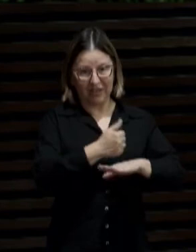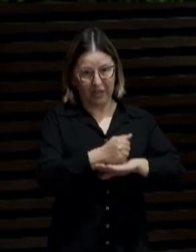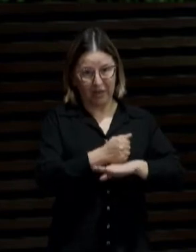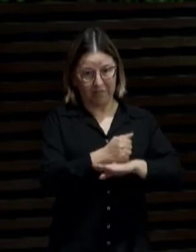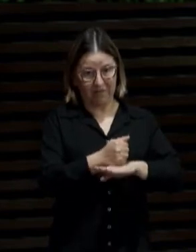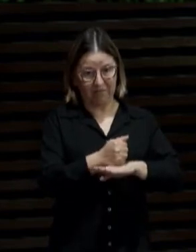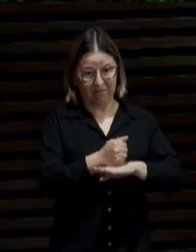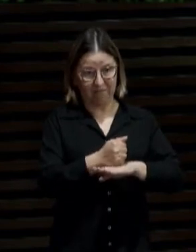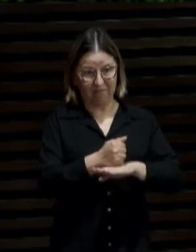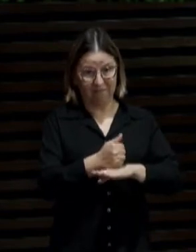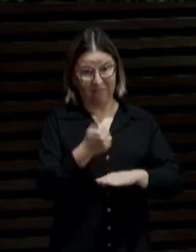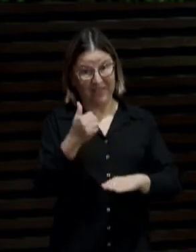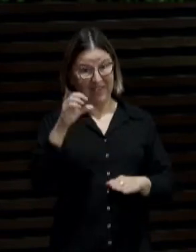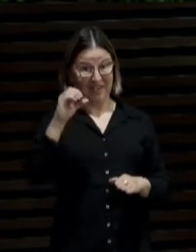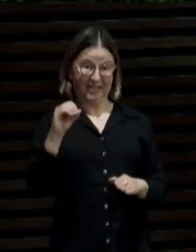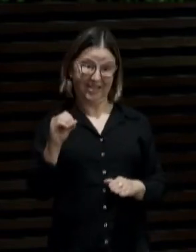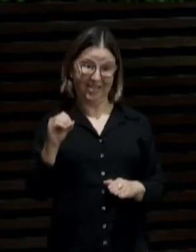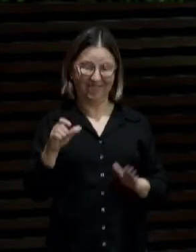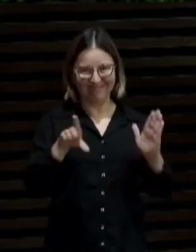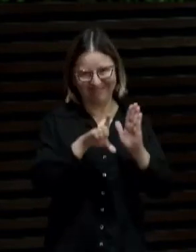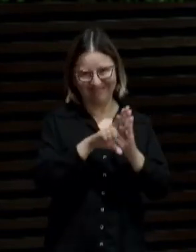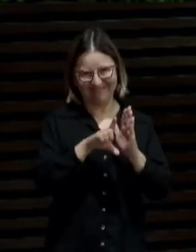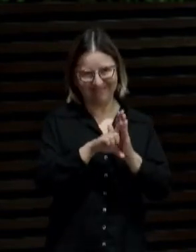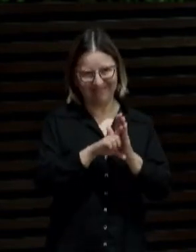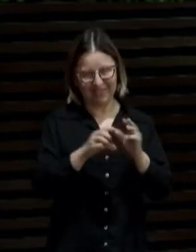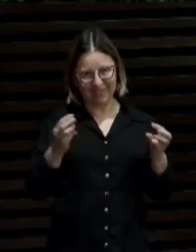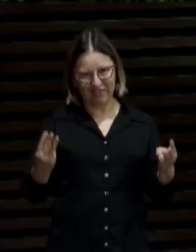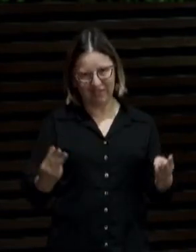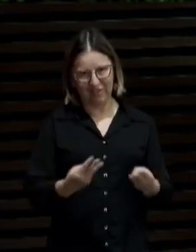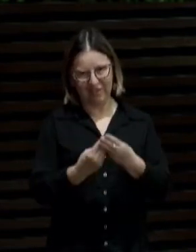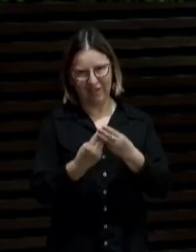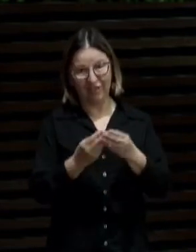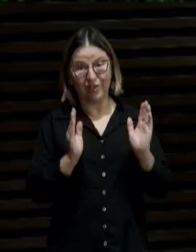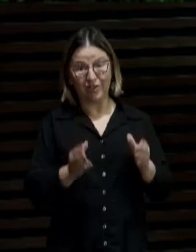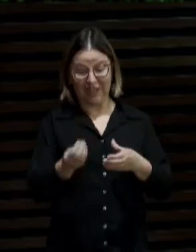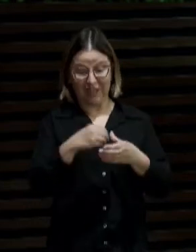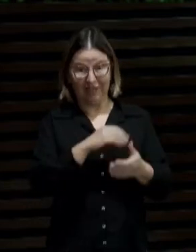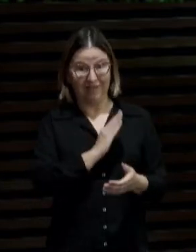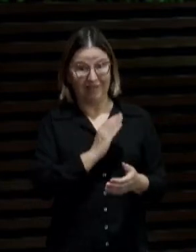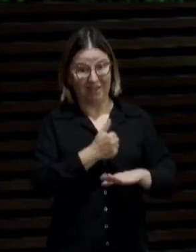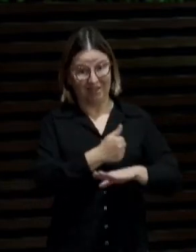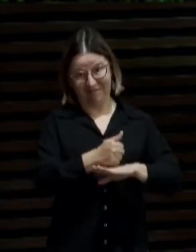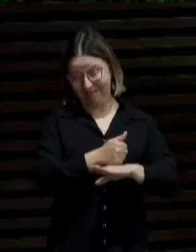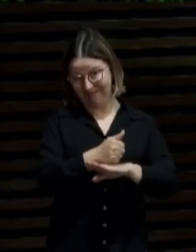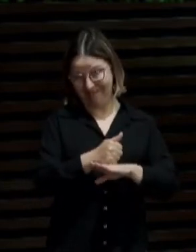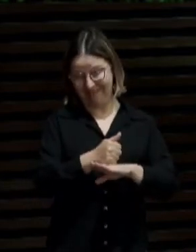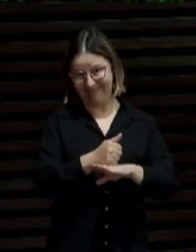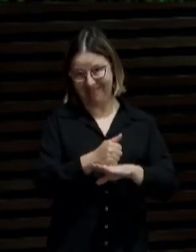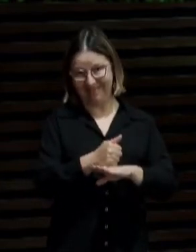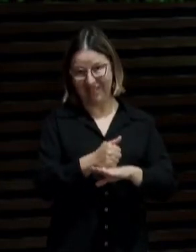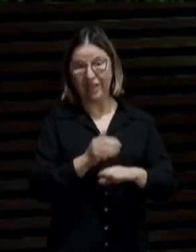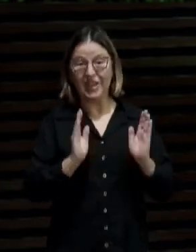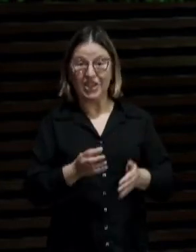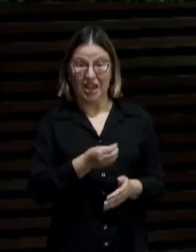top que a lei de Deus já estava nele, já estava dentro dele, intuitivamente ele sabia, e ele já